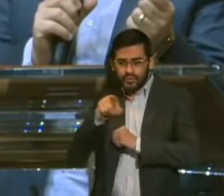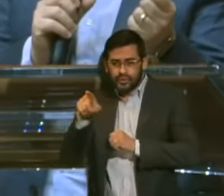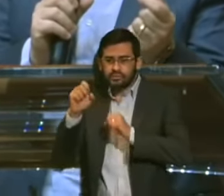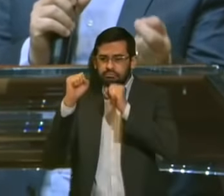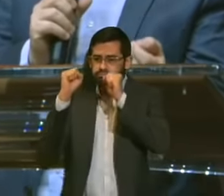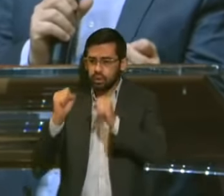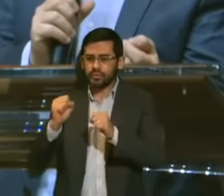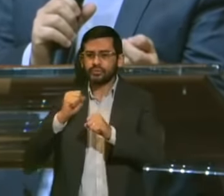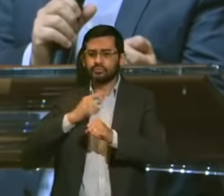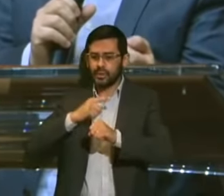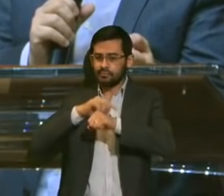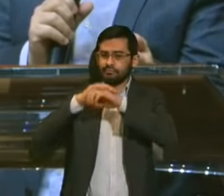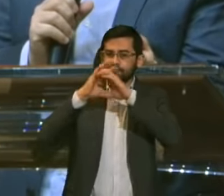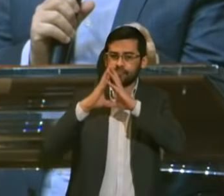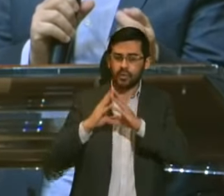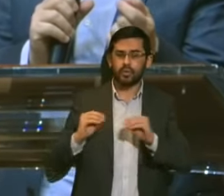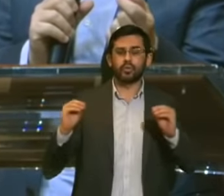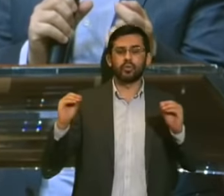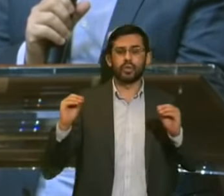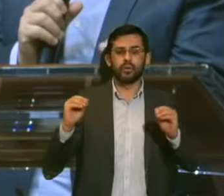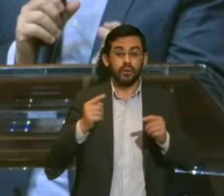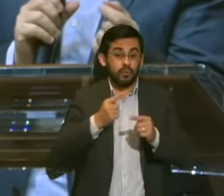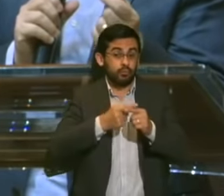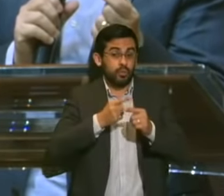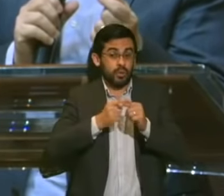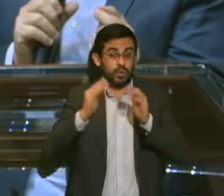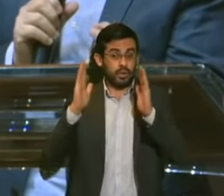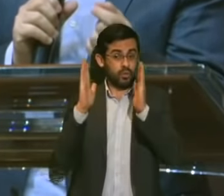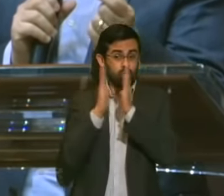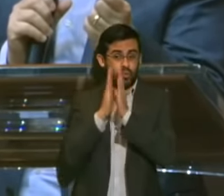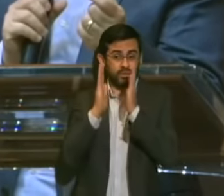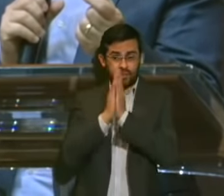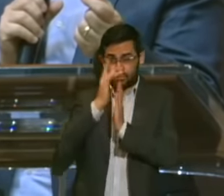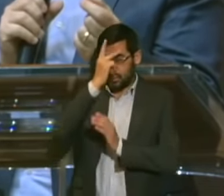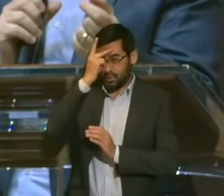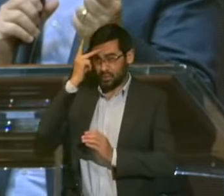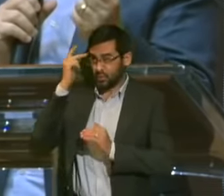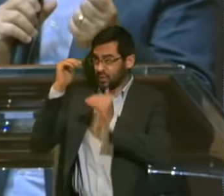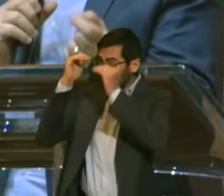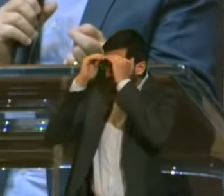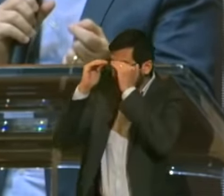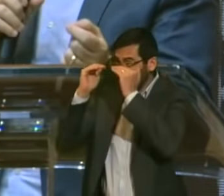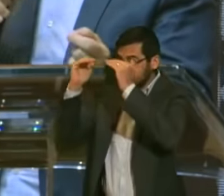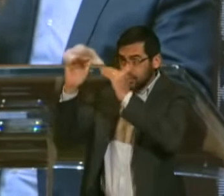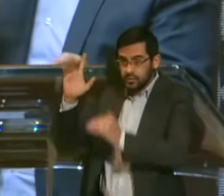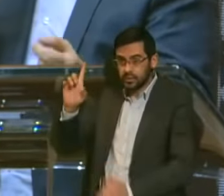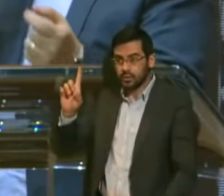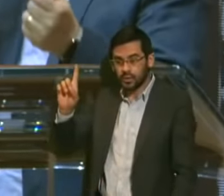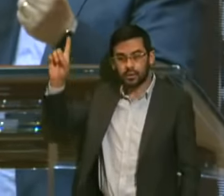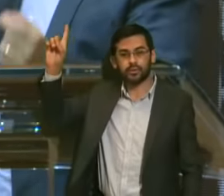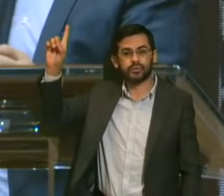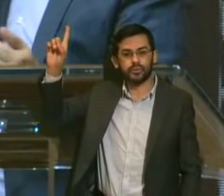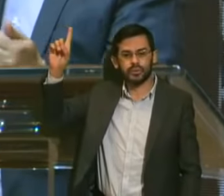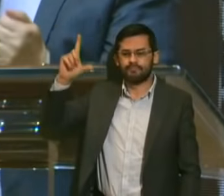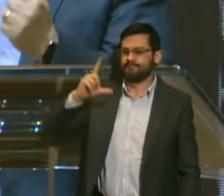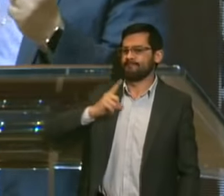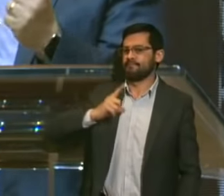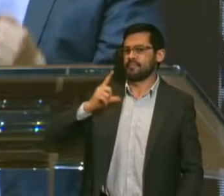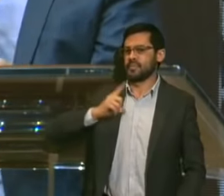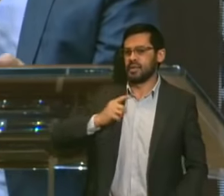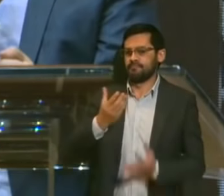sejam curados. A oração de uma pessoa obediente a Deus tem